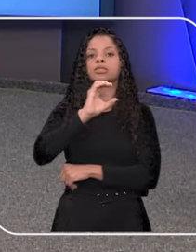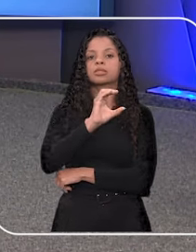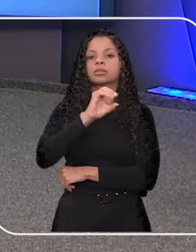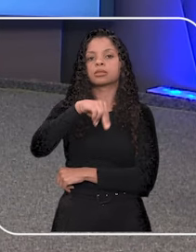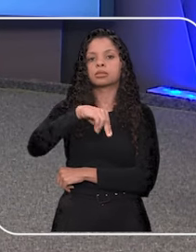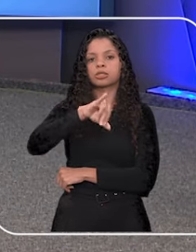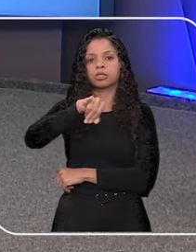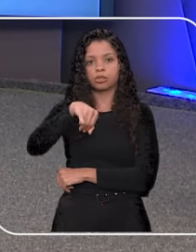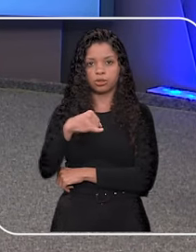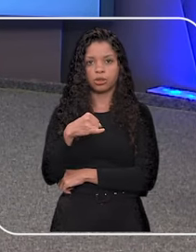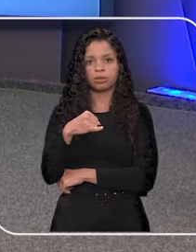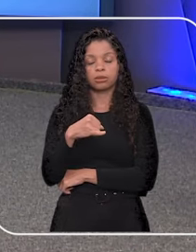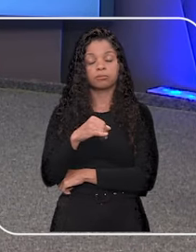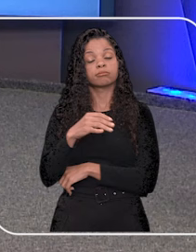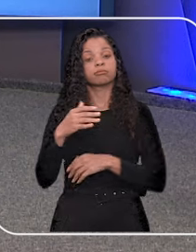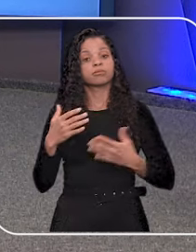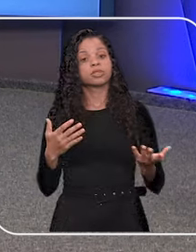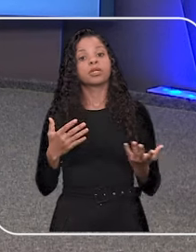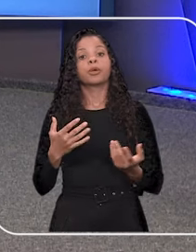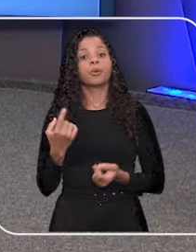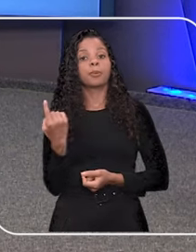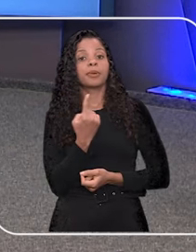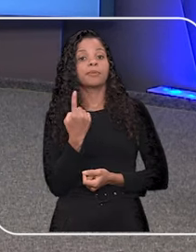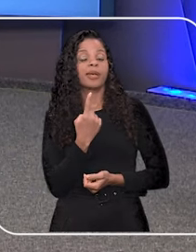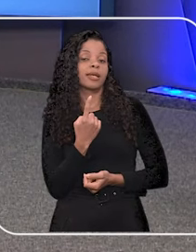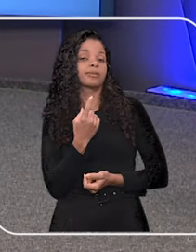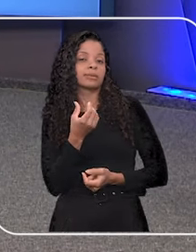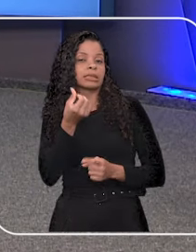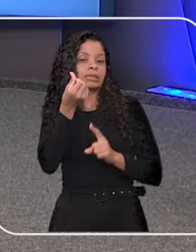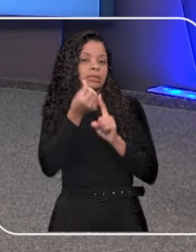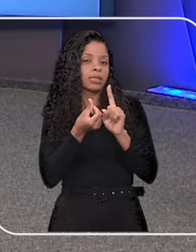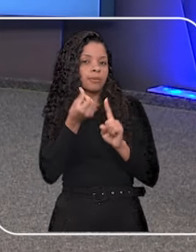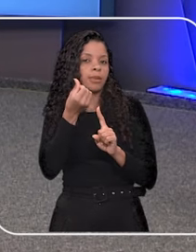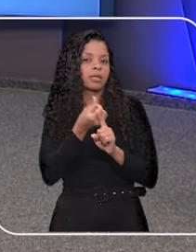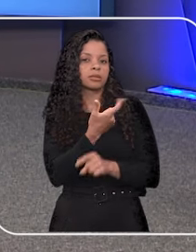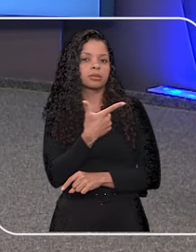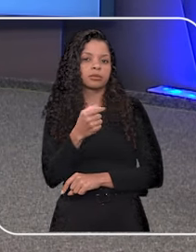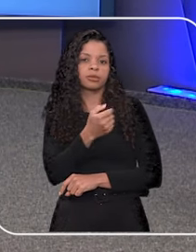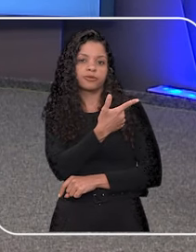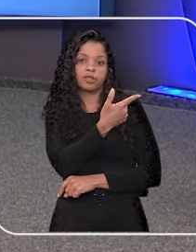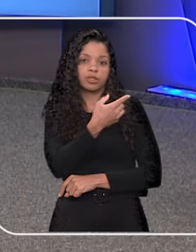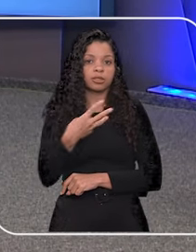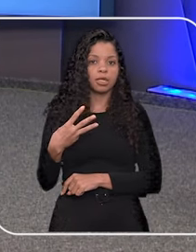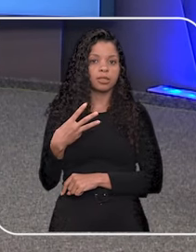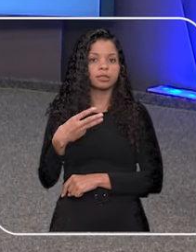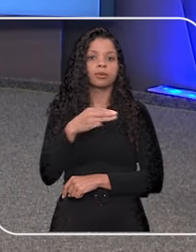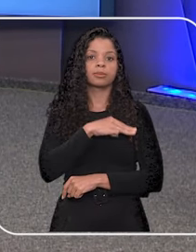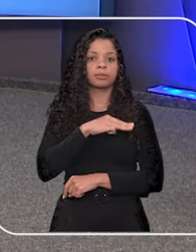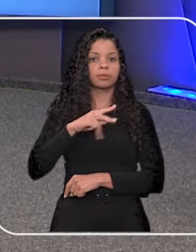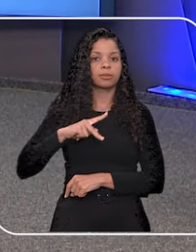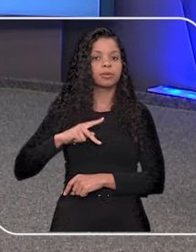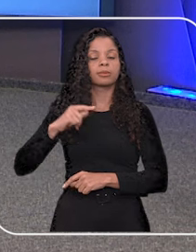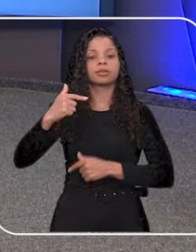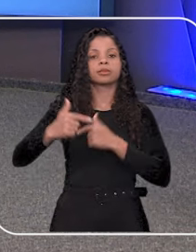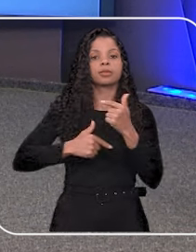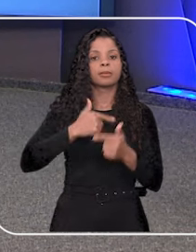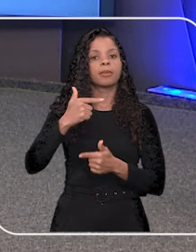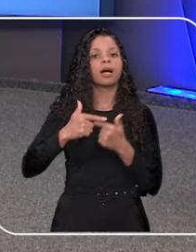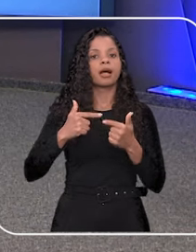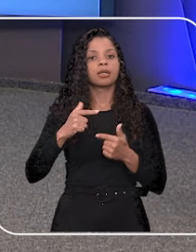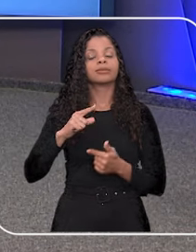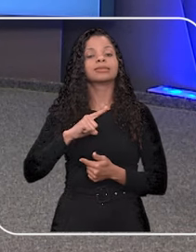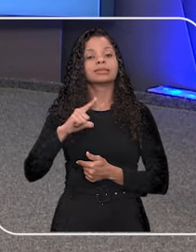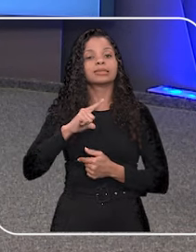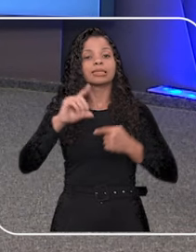de Justiça somente no primeiro semestre de 2023 o Ministério Público do Trabalho registrou cerca